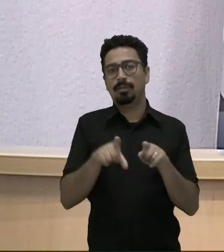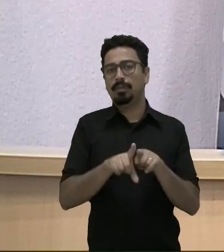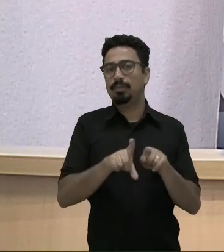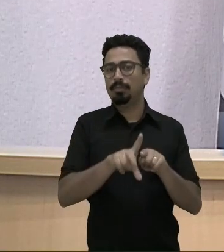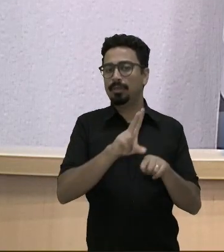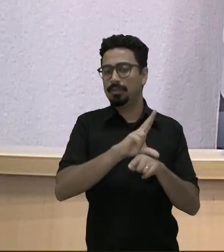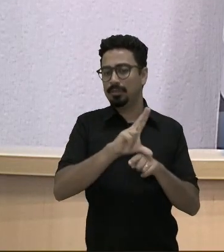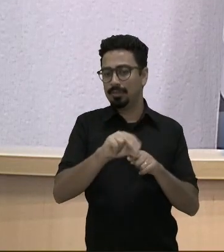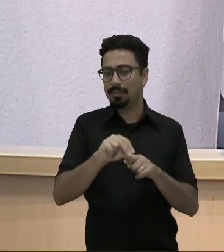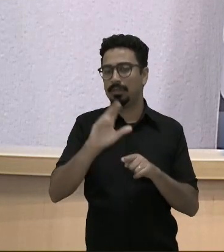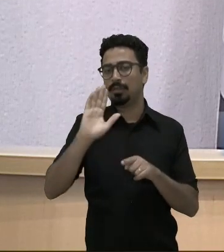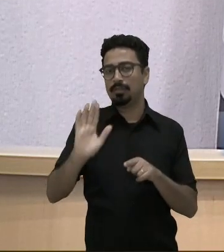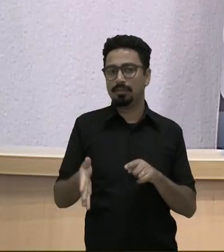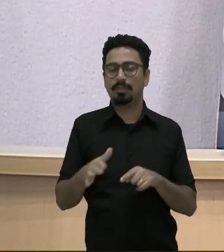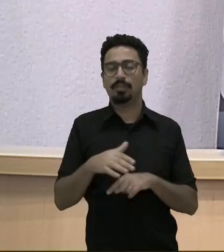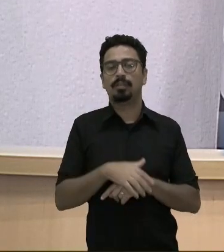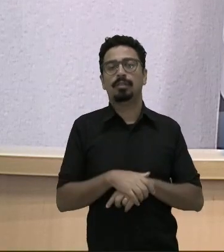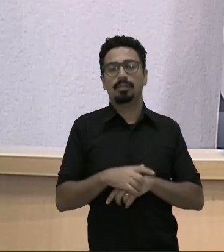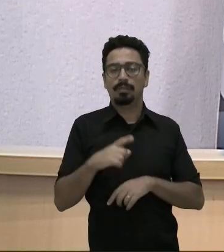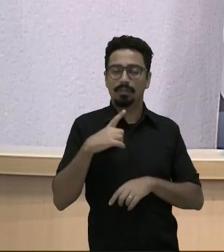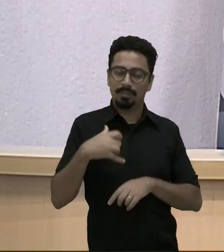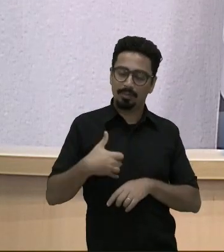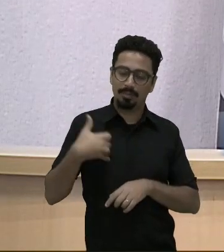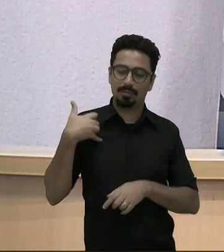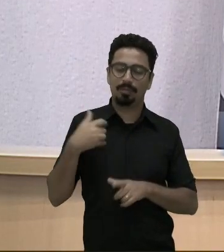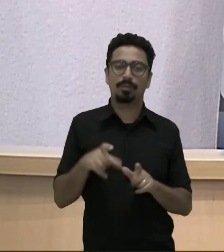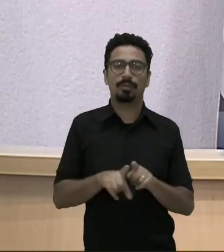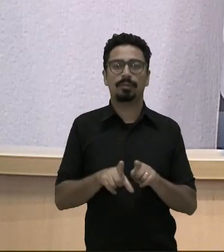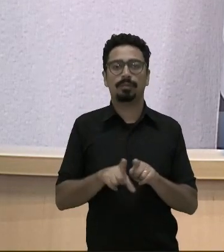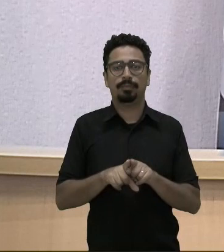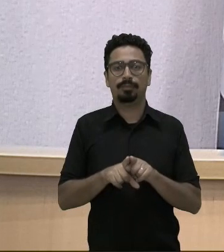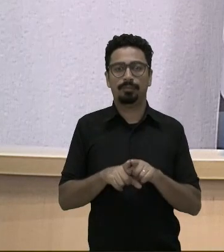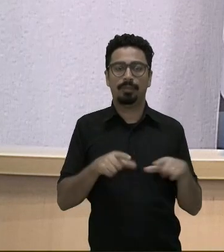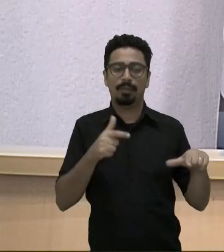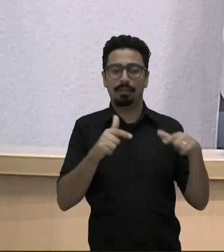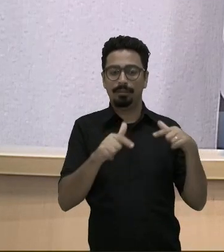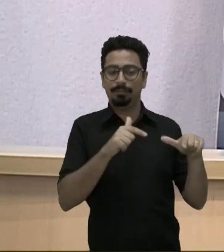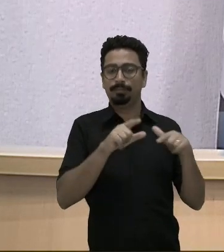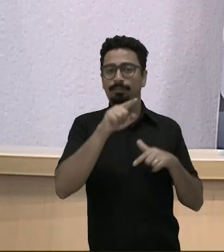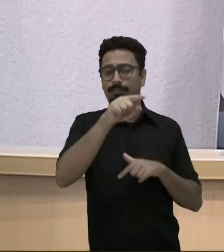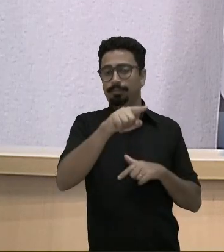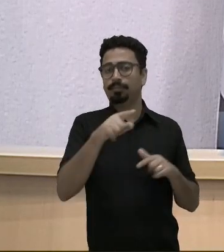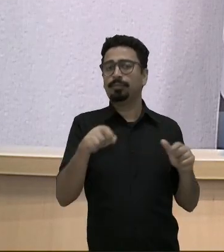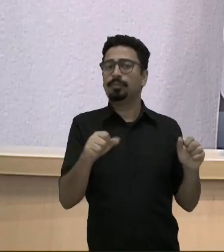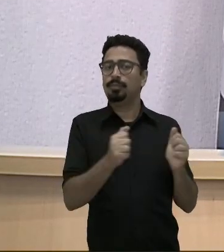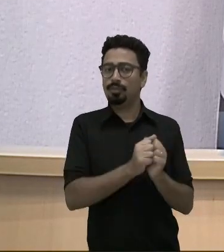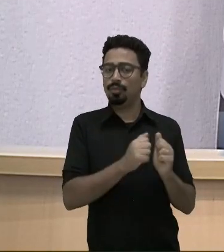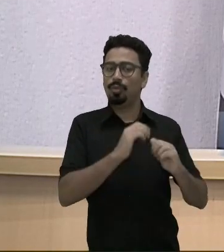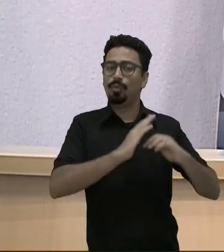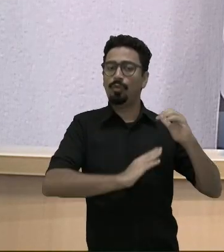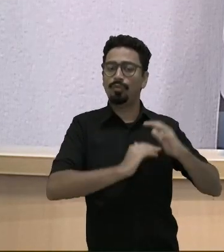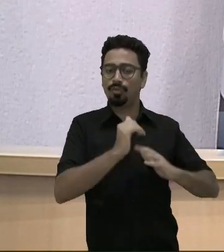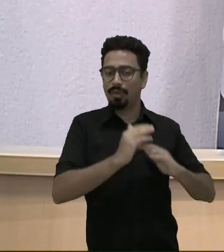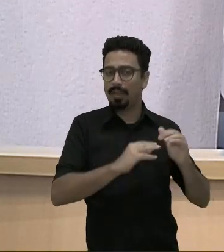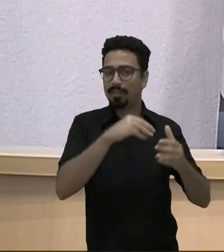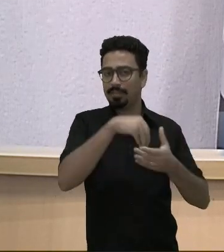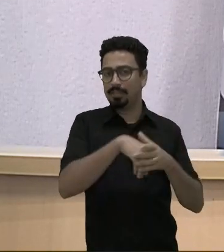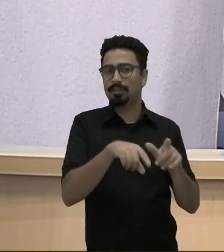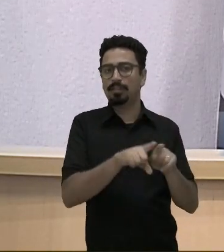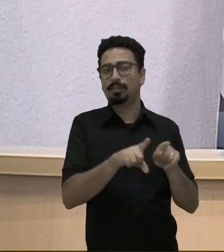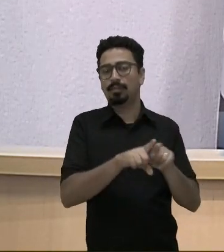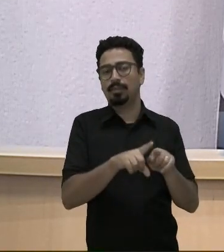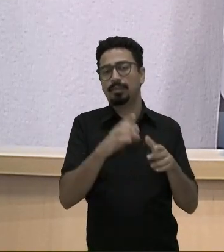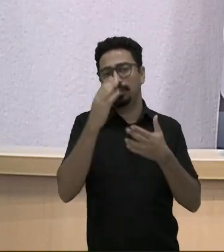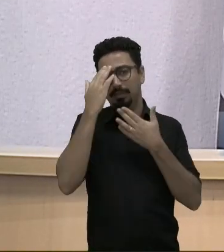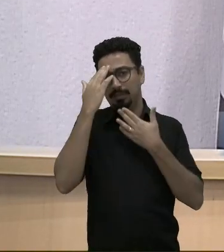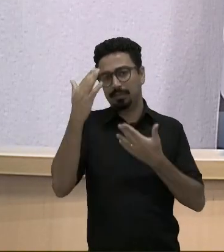SENAC, tá? Tenho a honra de trabalhar lá com os profissionais. Tá, eu agradeço. E agora,